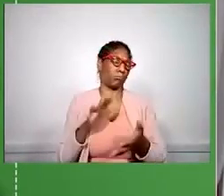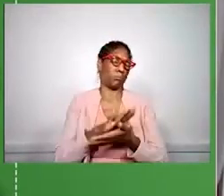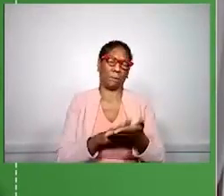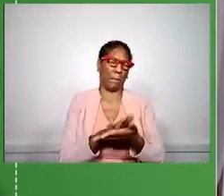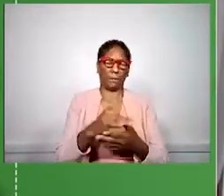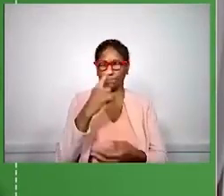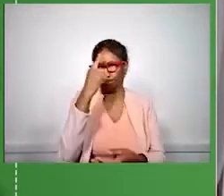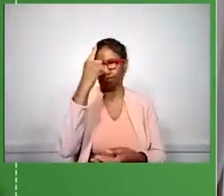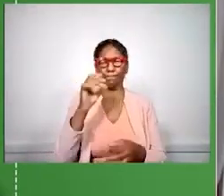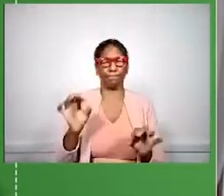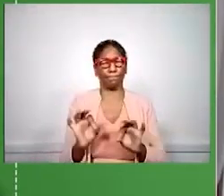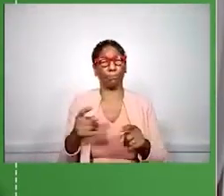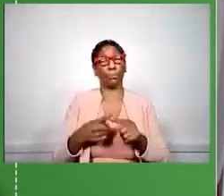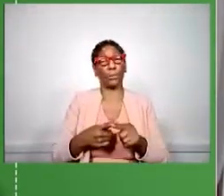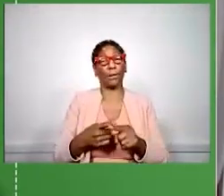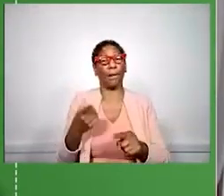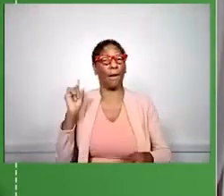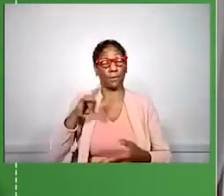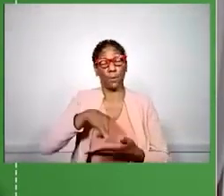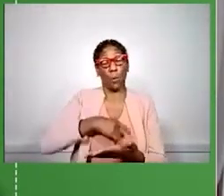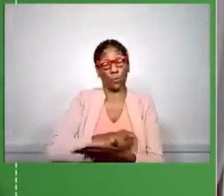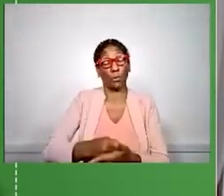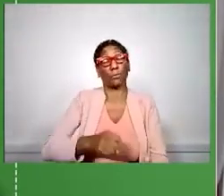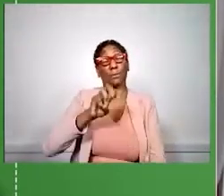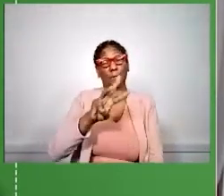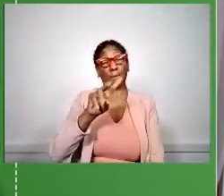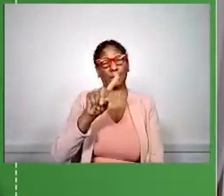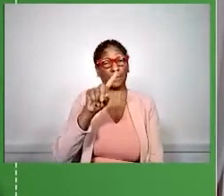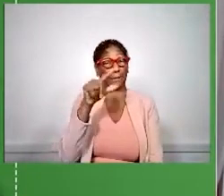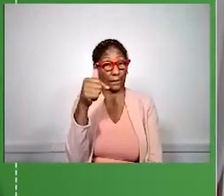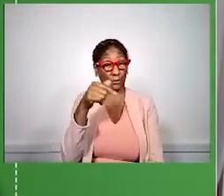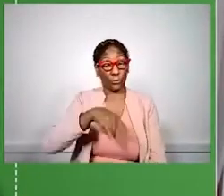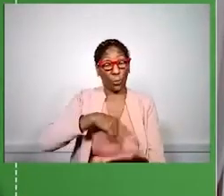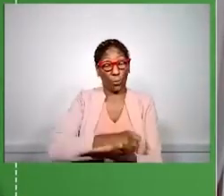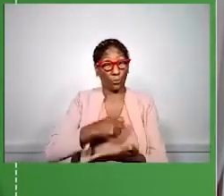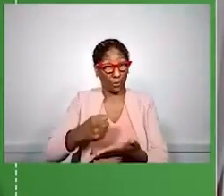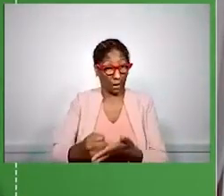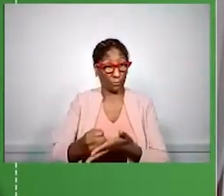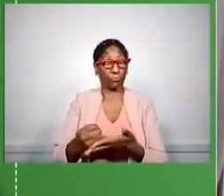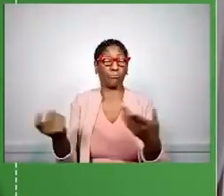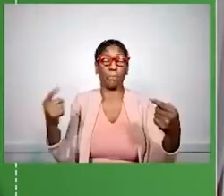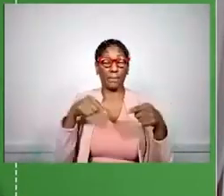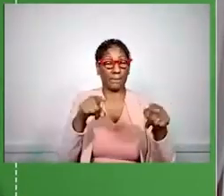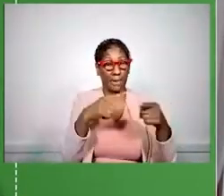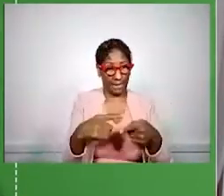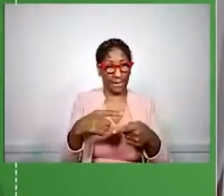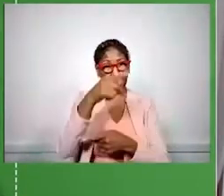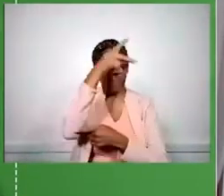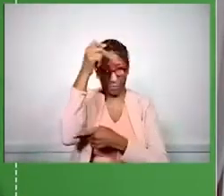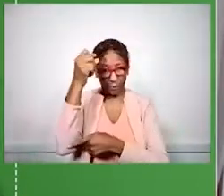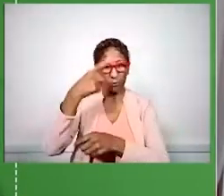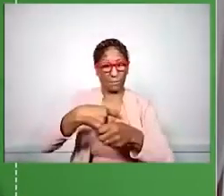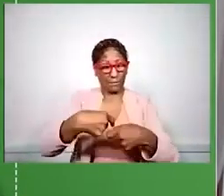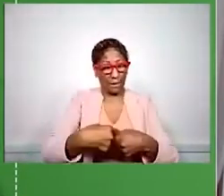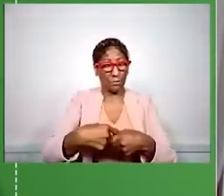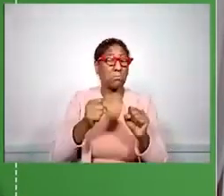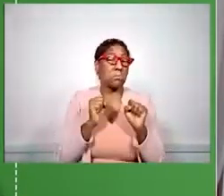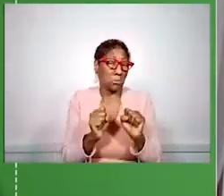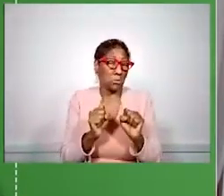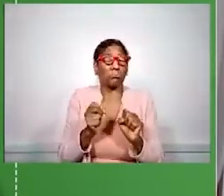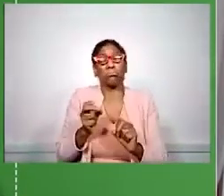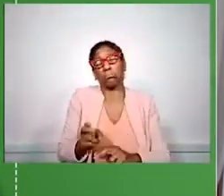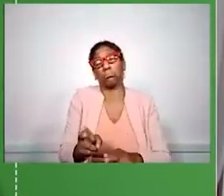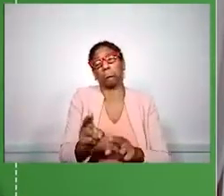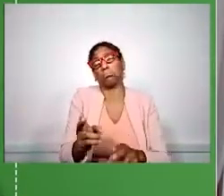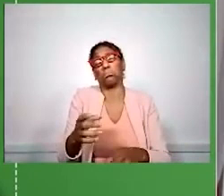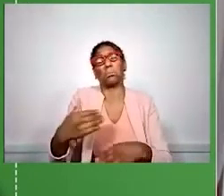novo Marco do saneamento ele prevê que até 31 de março de 2022 todos os municípios todos